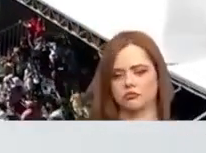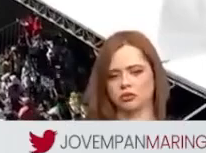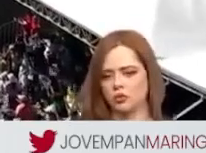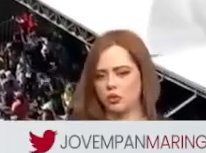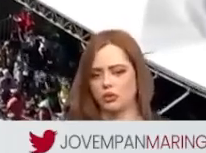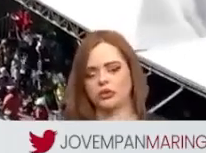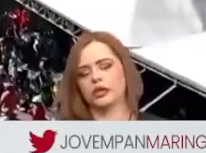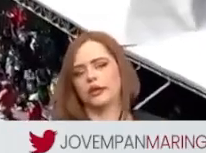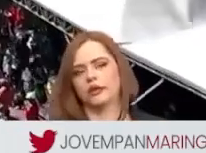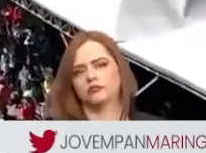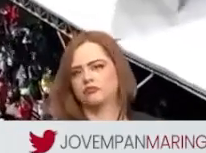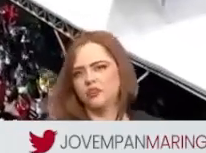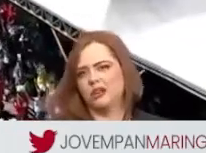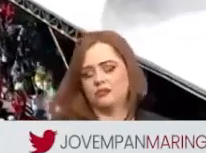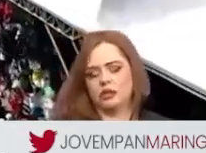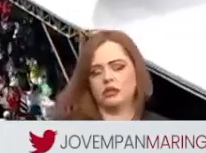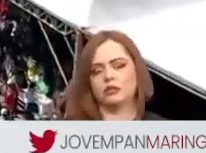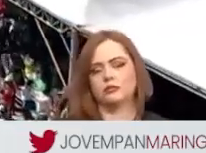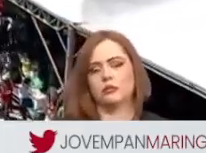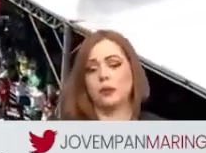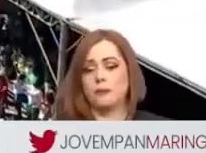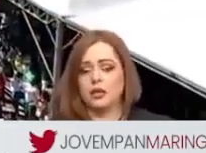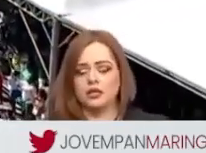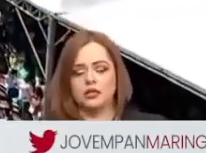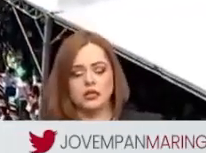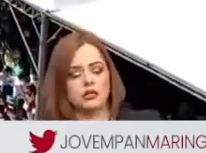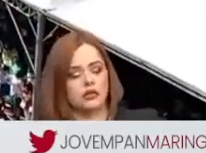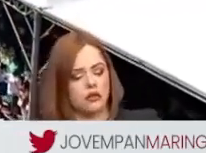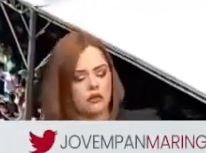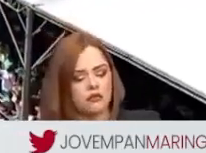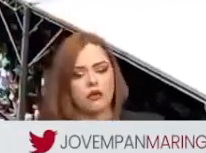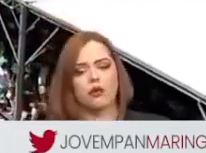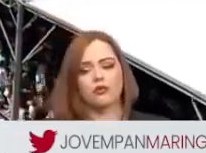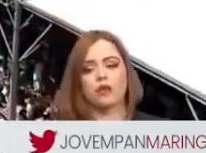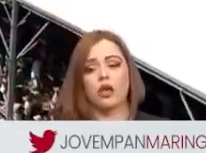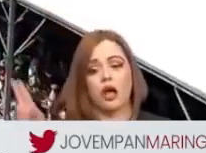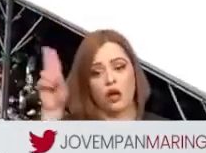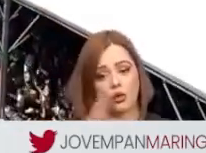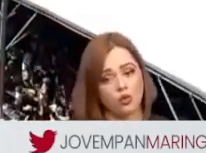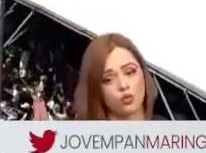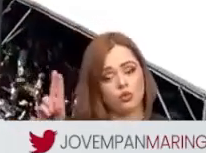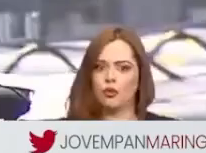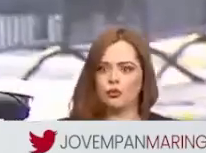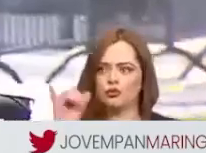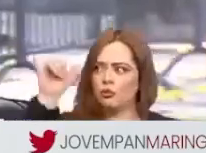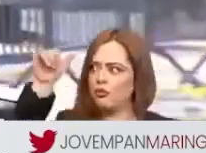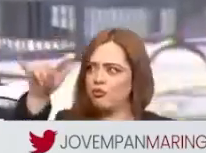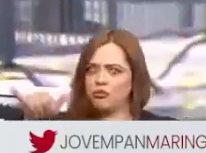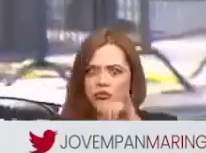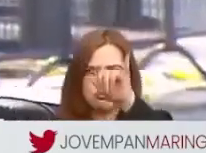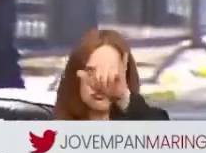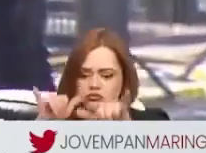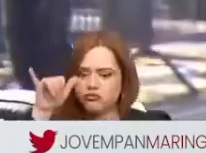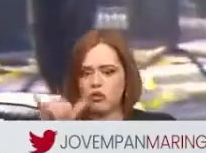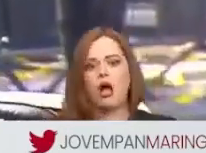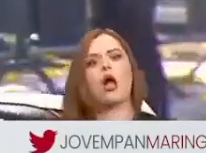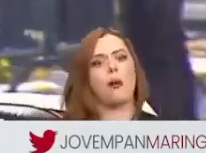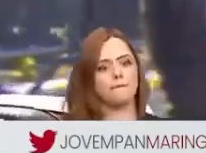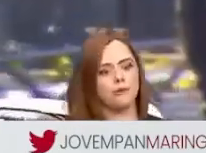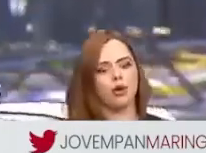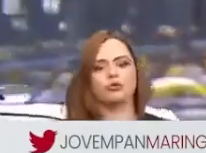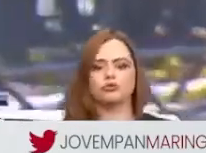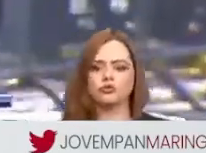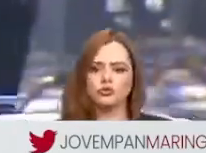pôde perceber nesse desfile de 2023, que foi um evento aí, segundo o governo, eles queriam mesmo